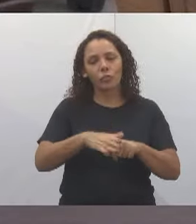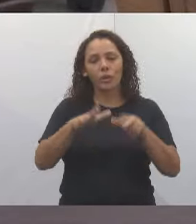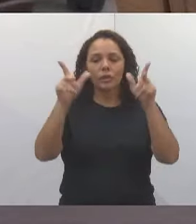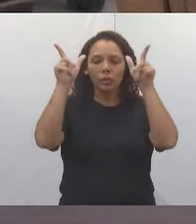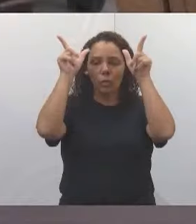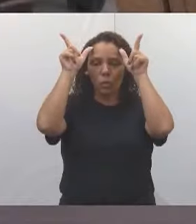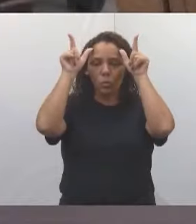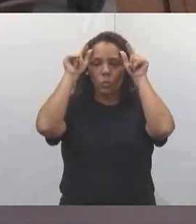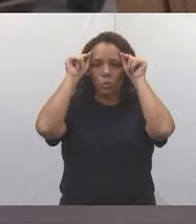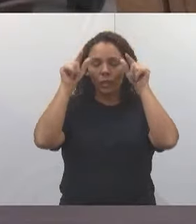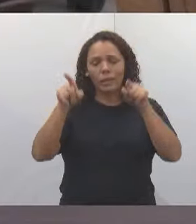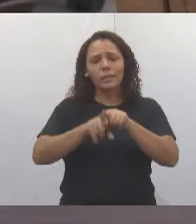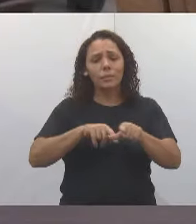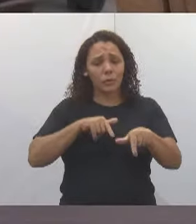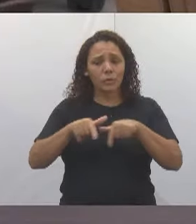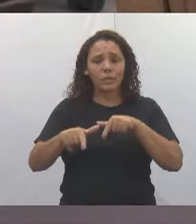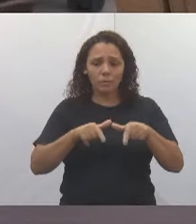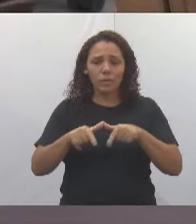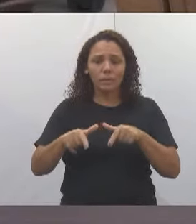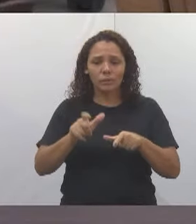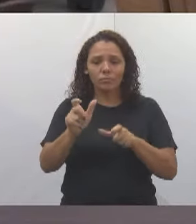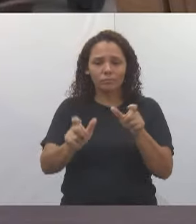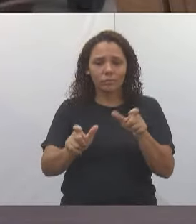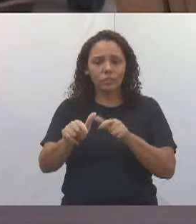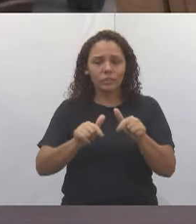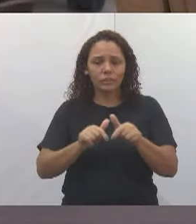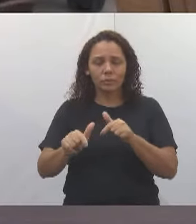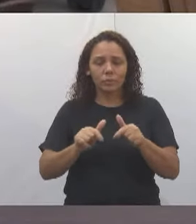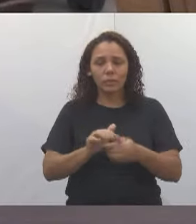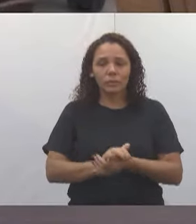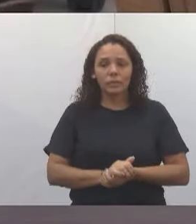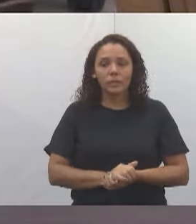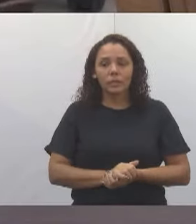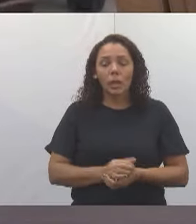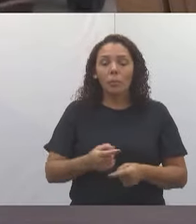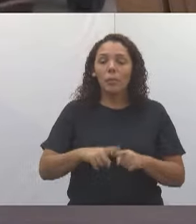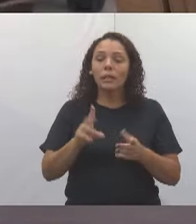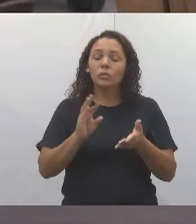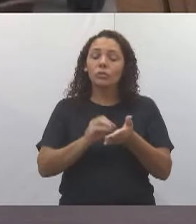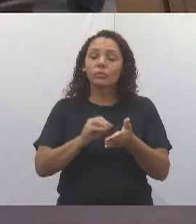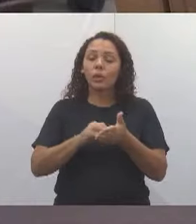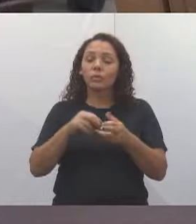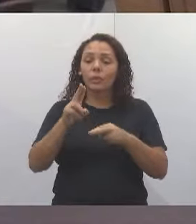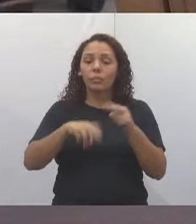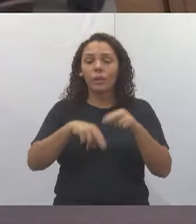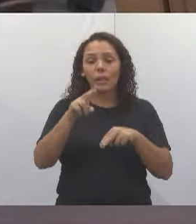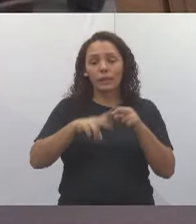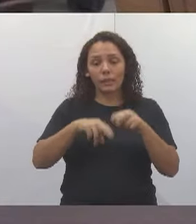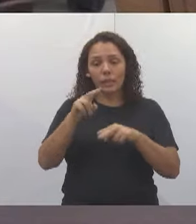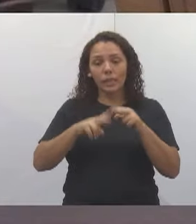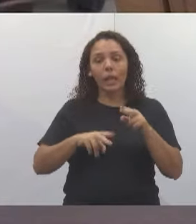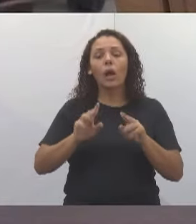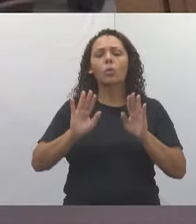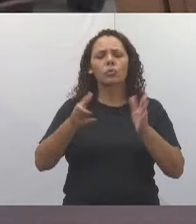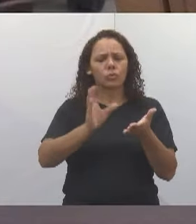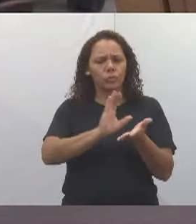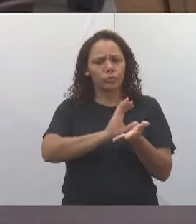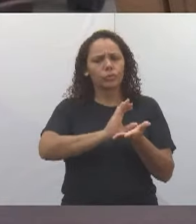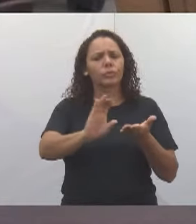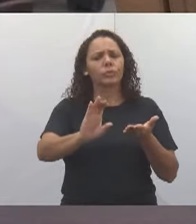né, do setor. Então, Renildo, lá ainda no setor ainda falta a parte de mobília. Eu destinei emenda, tá bom? E a gente